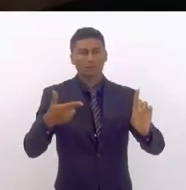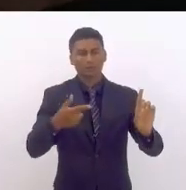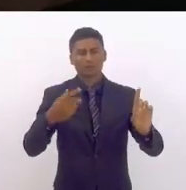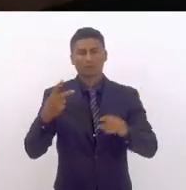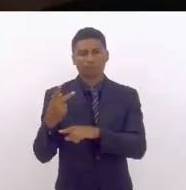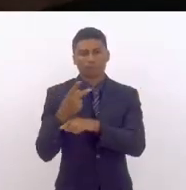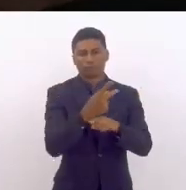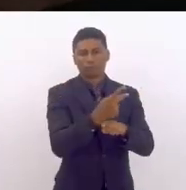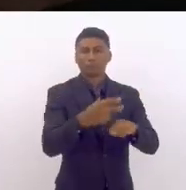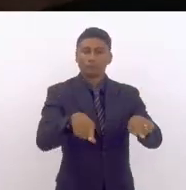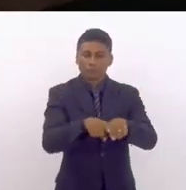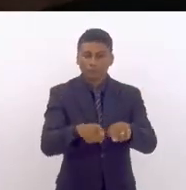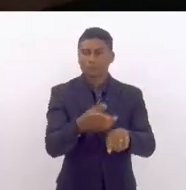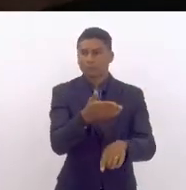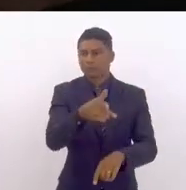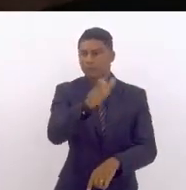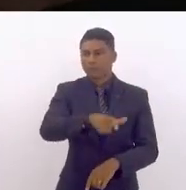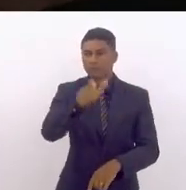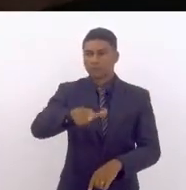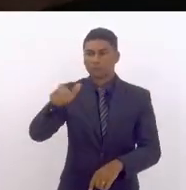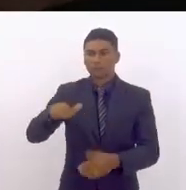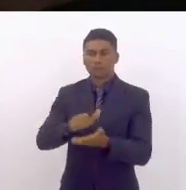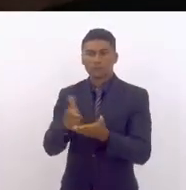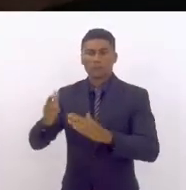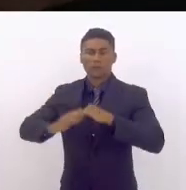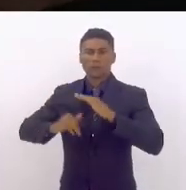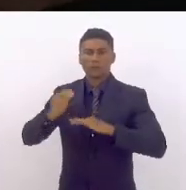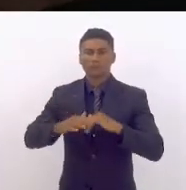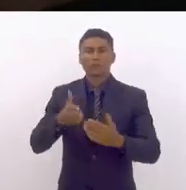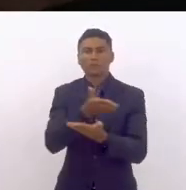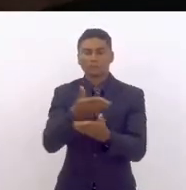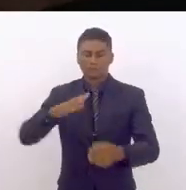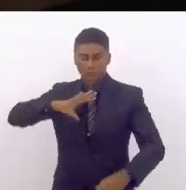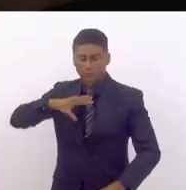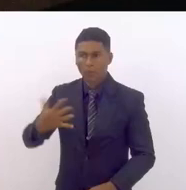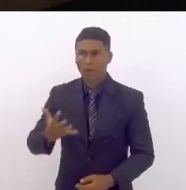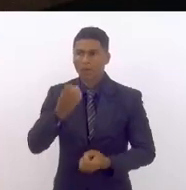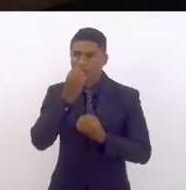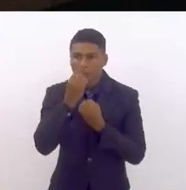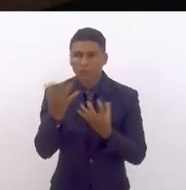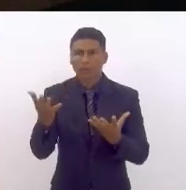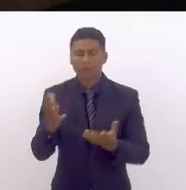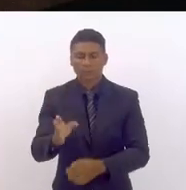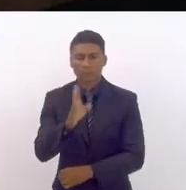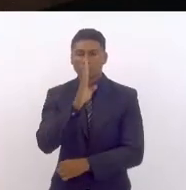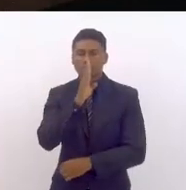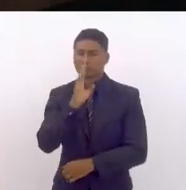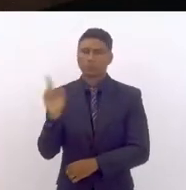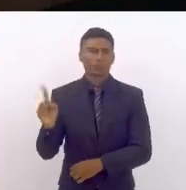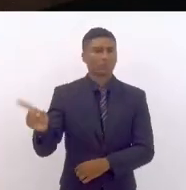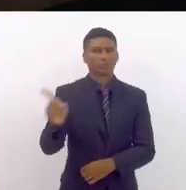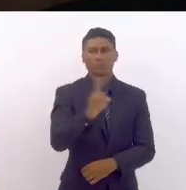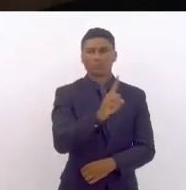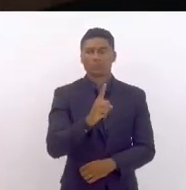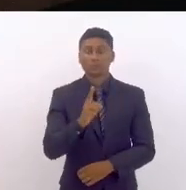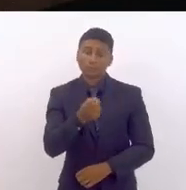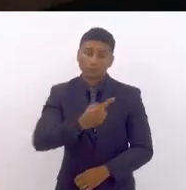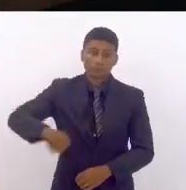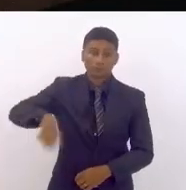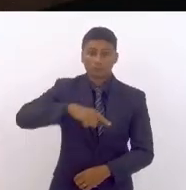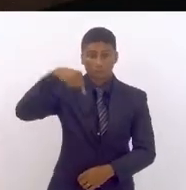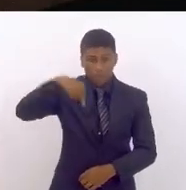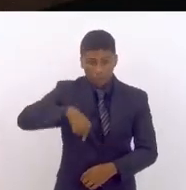trabalho daqueles jornalistas que ousaram a falar e não se silenciaram, e que nós, aqui dentro dessa